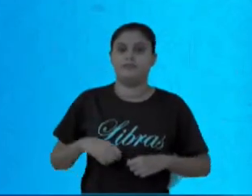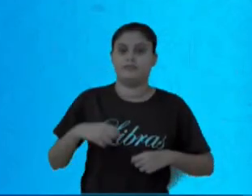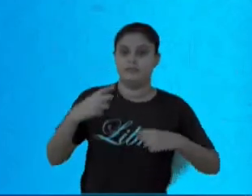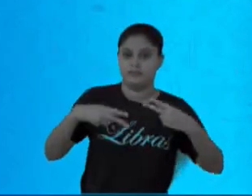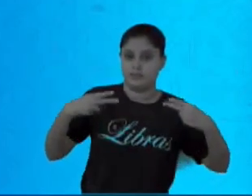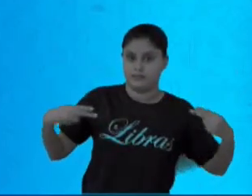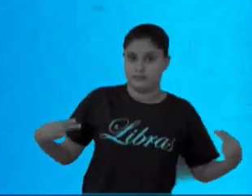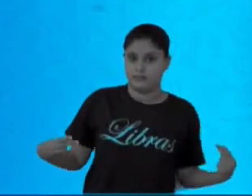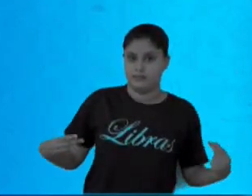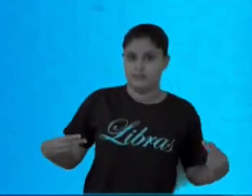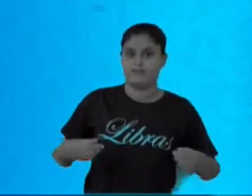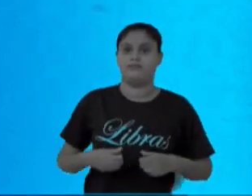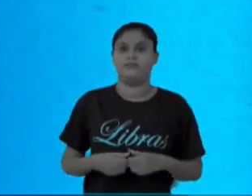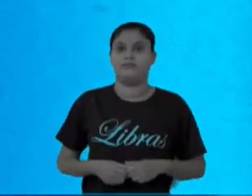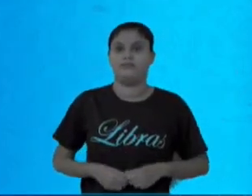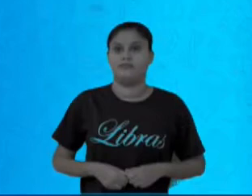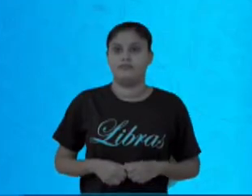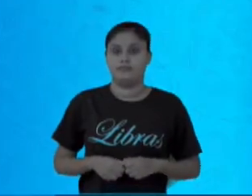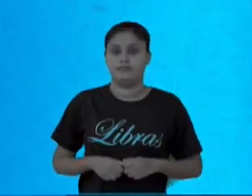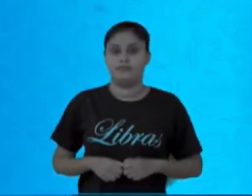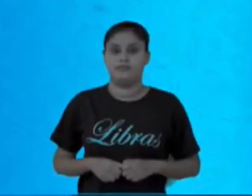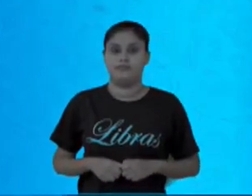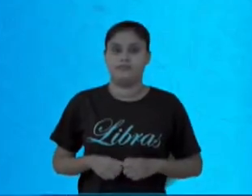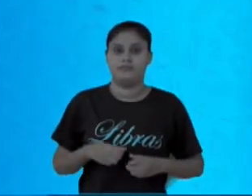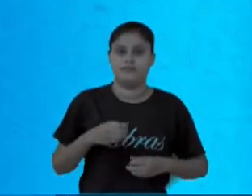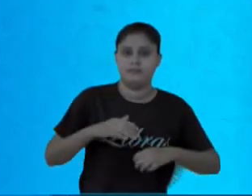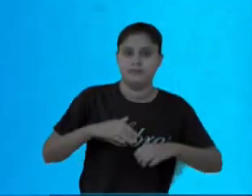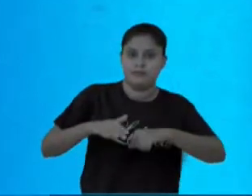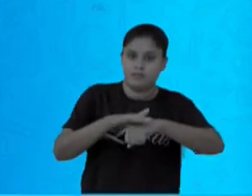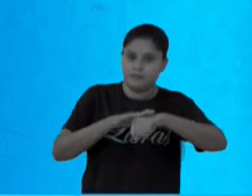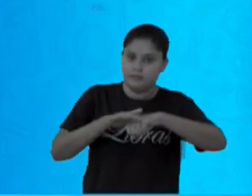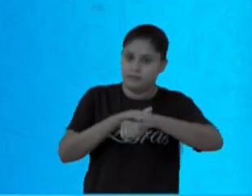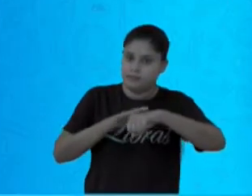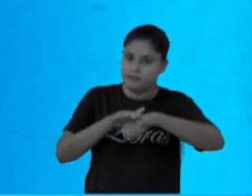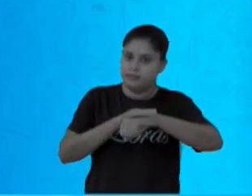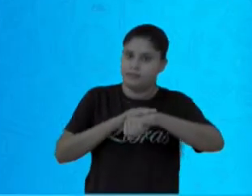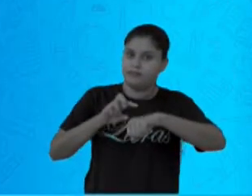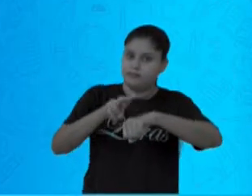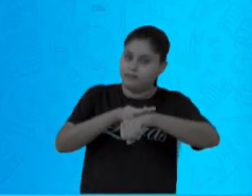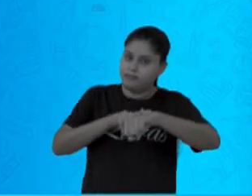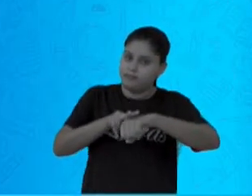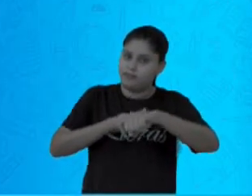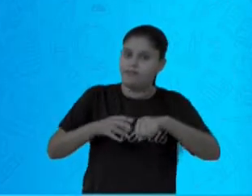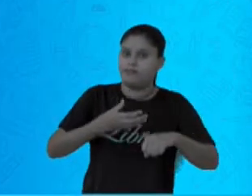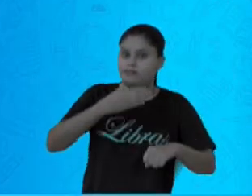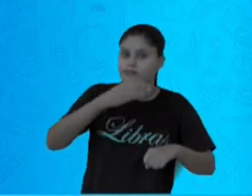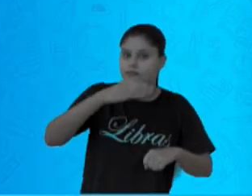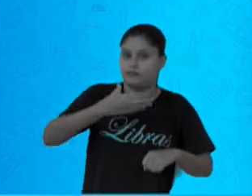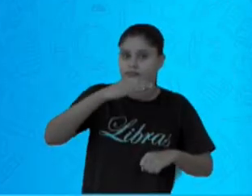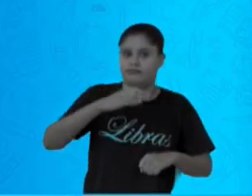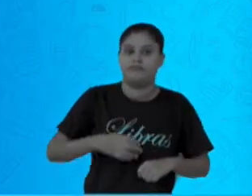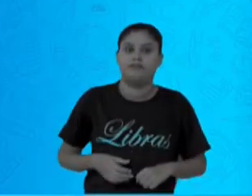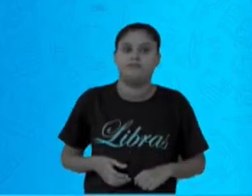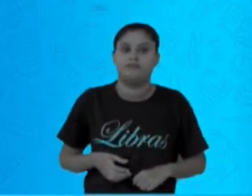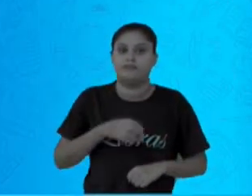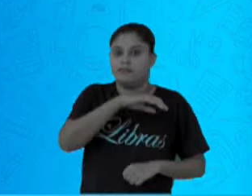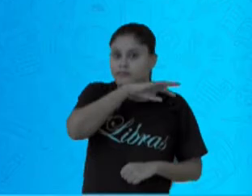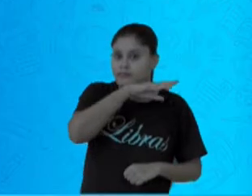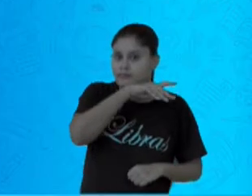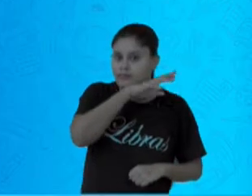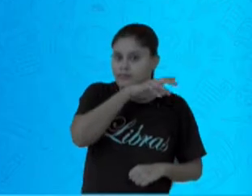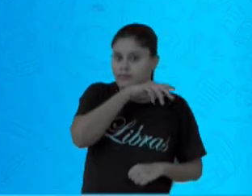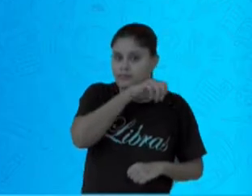Outras características da zona rural. Muitas áreas verdes, árvores, frutas, muitos